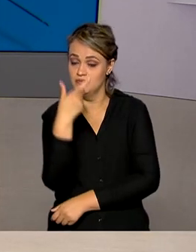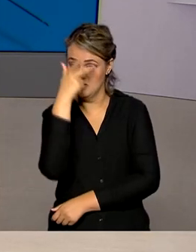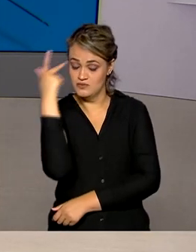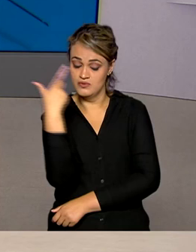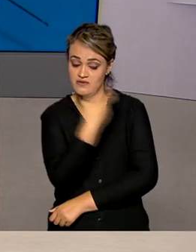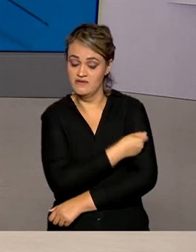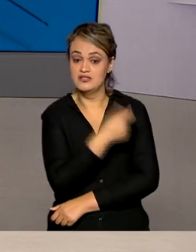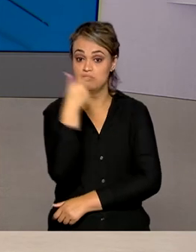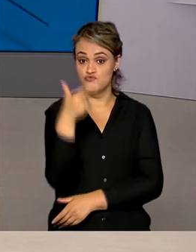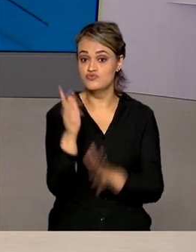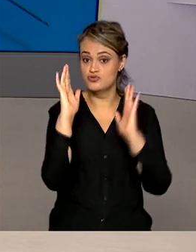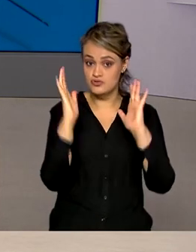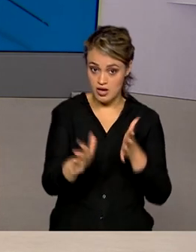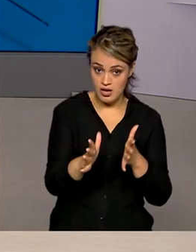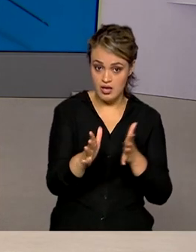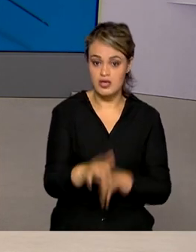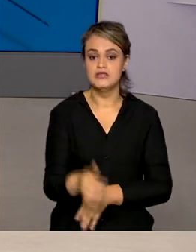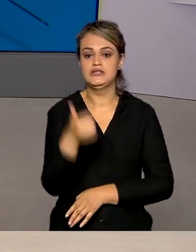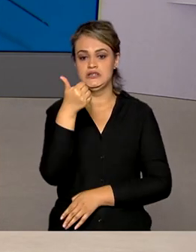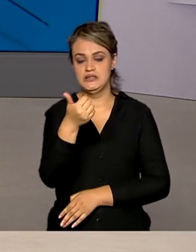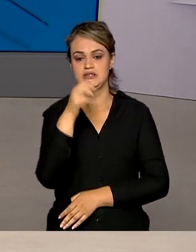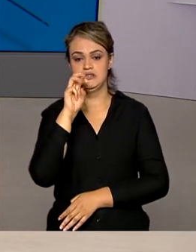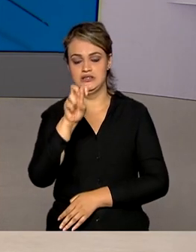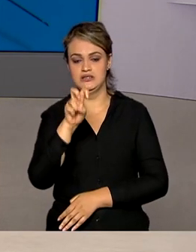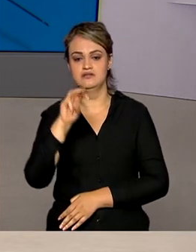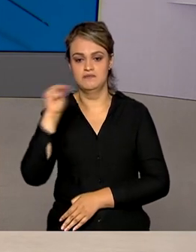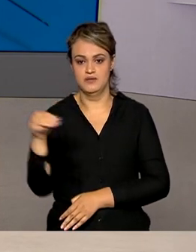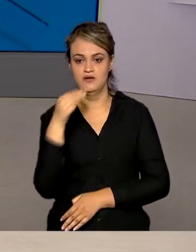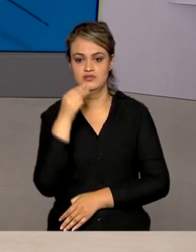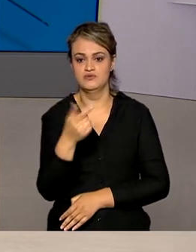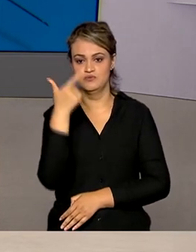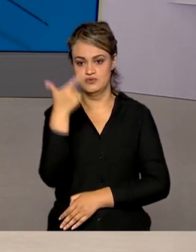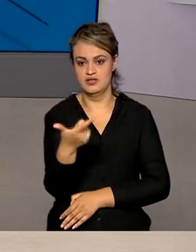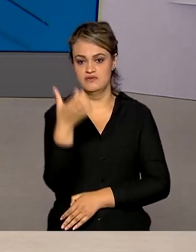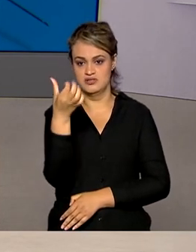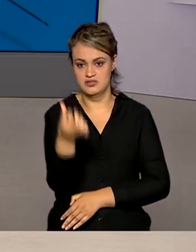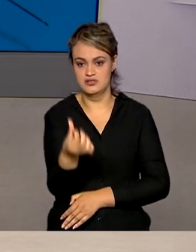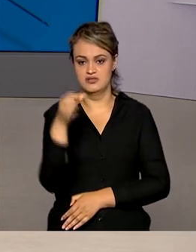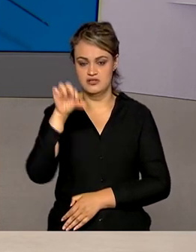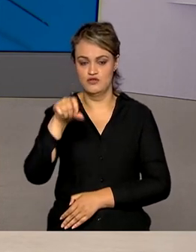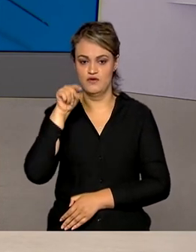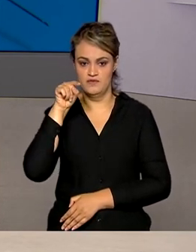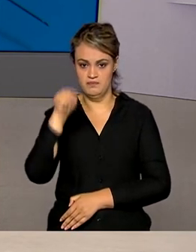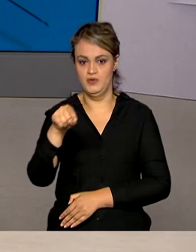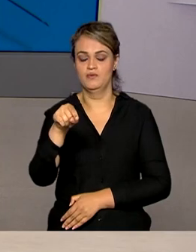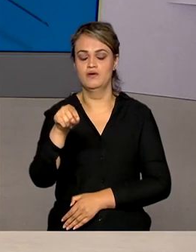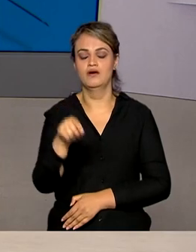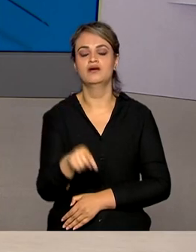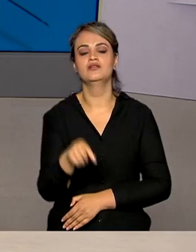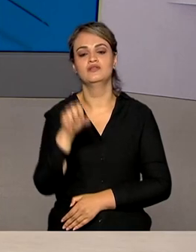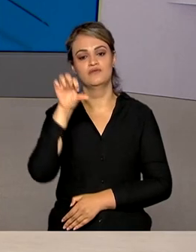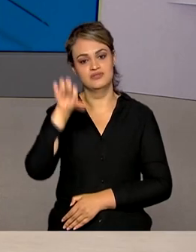brasileiros que tomaram as duas doses da vacina é de mais de 15.269